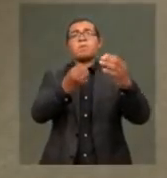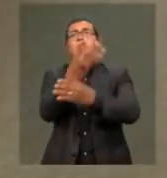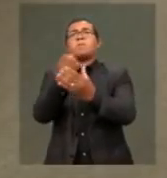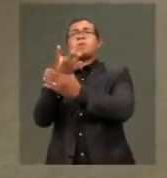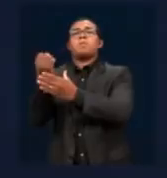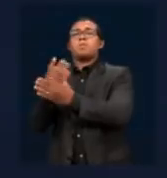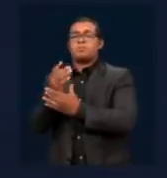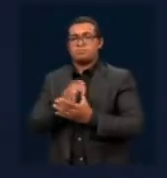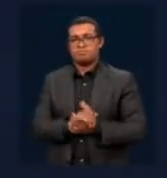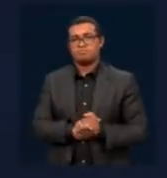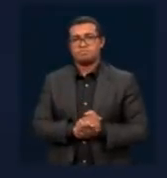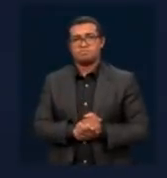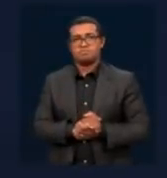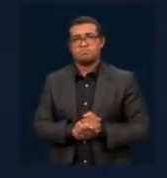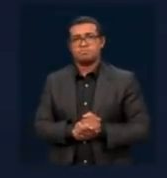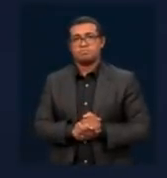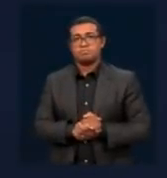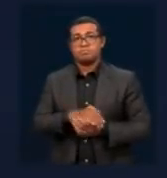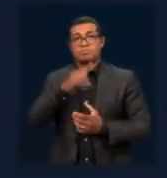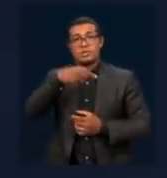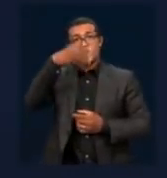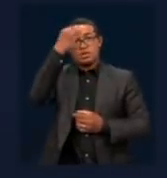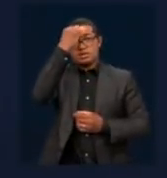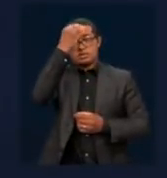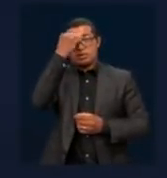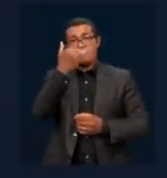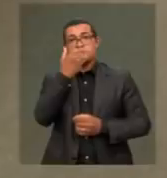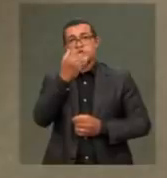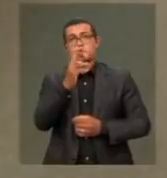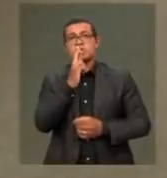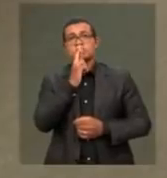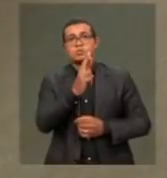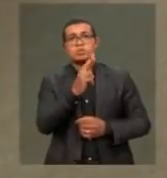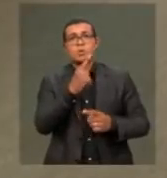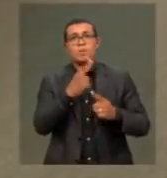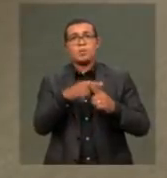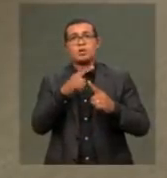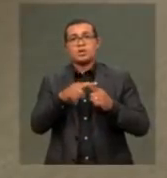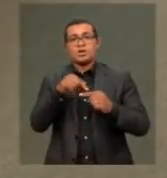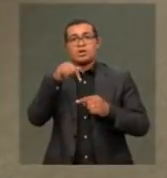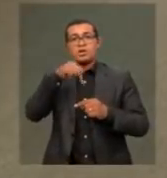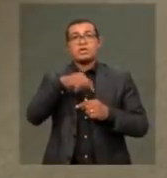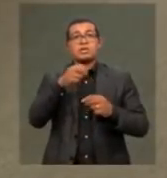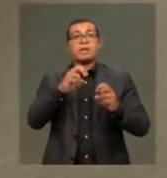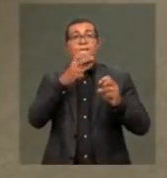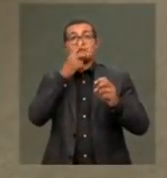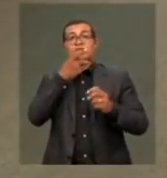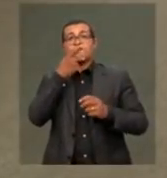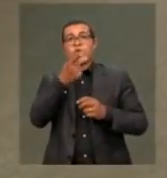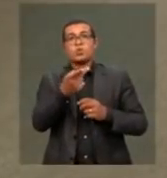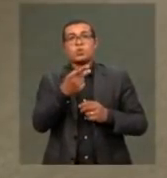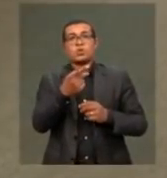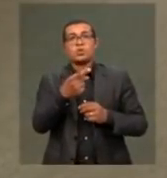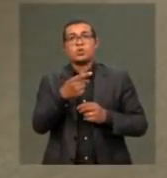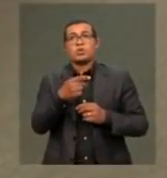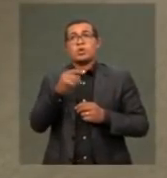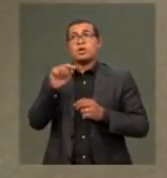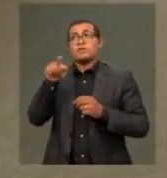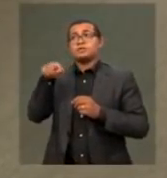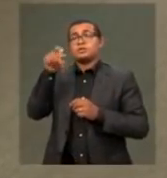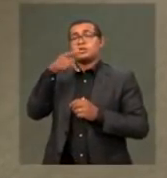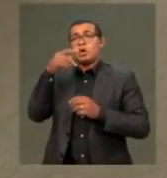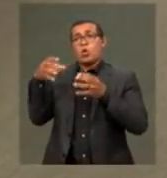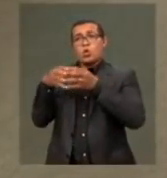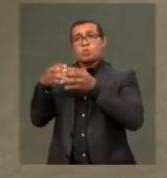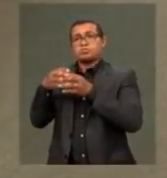candidato aí o candidato renata carro renato casagrande pediu direito de resposta porque foi citado no início desta rodada o comitê editorial considera que o senhor tem